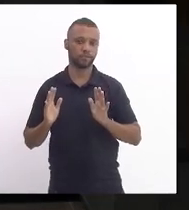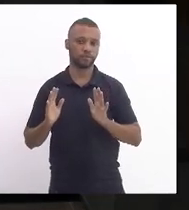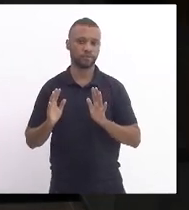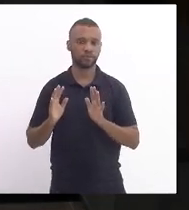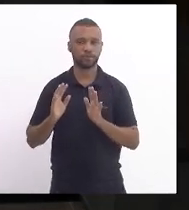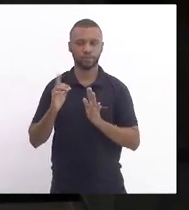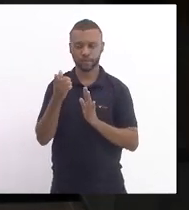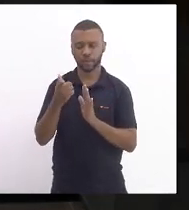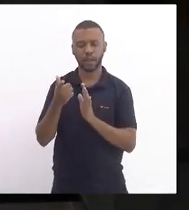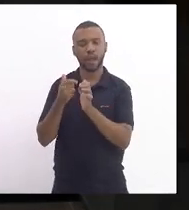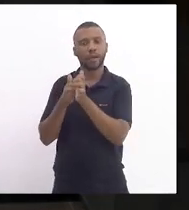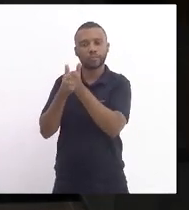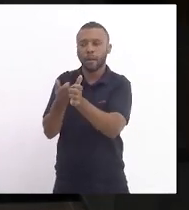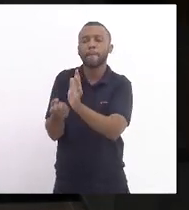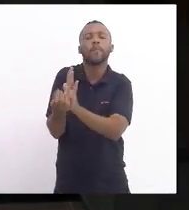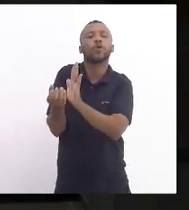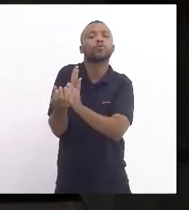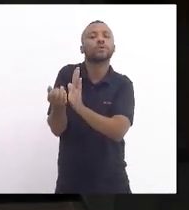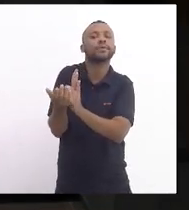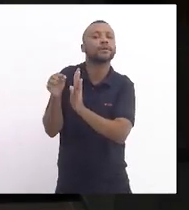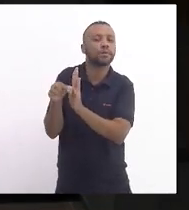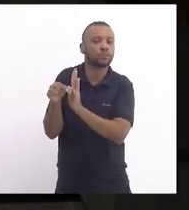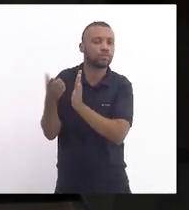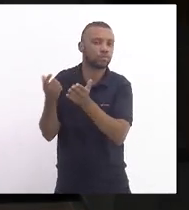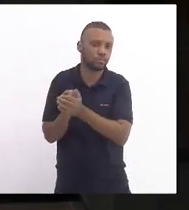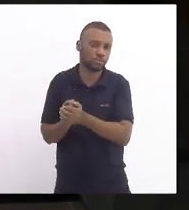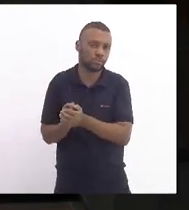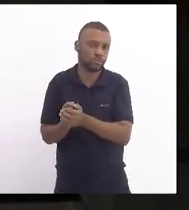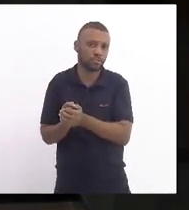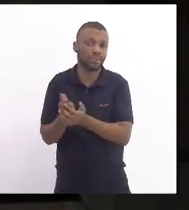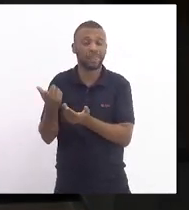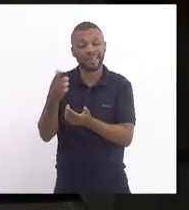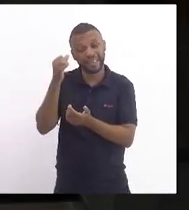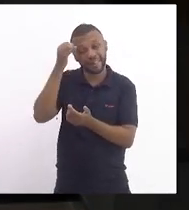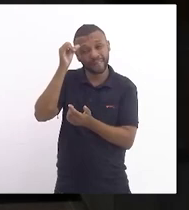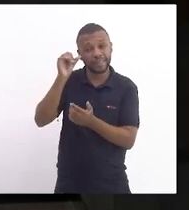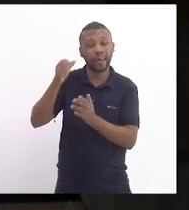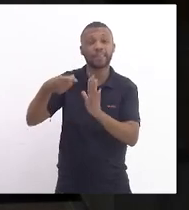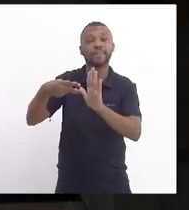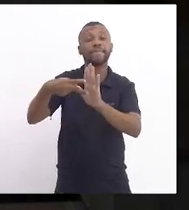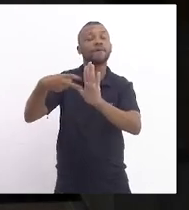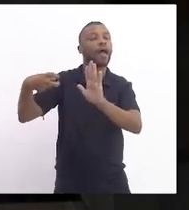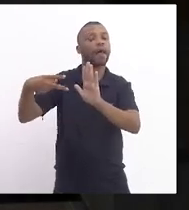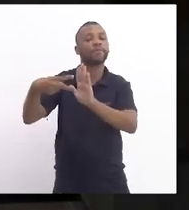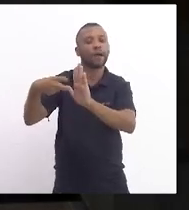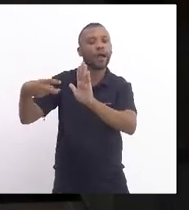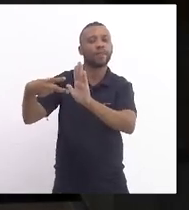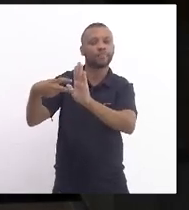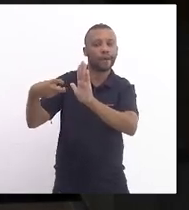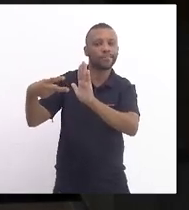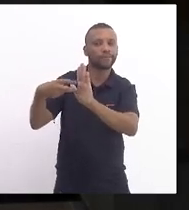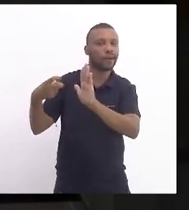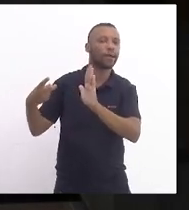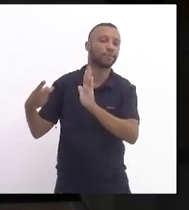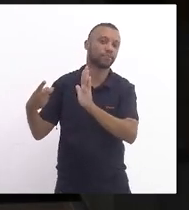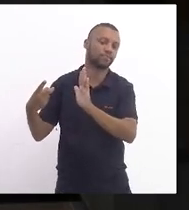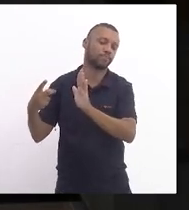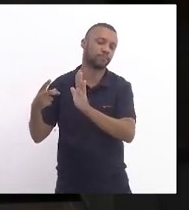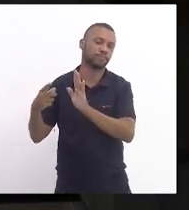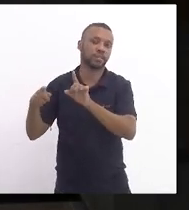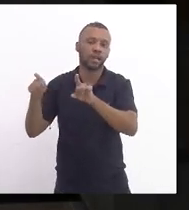produzi-lo para que não se receba raps i e para que